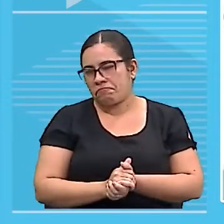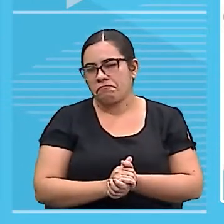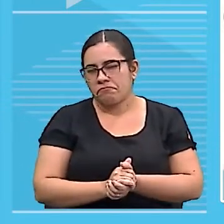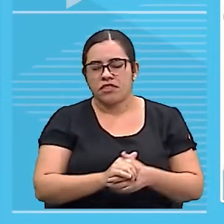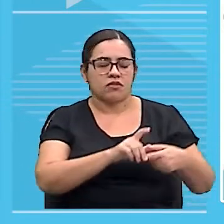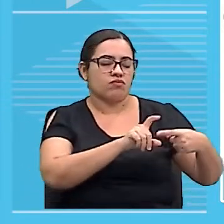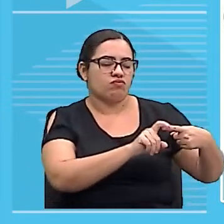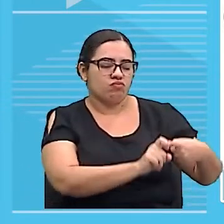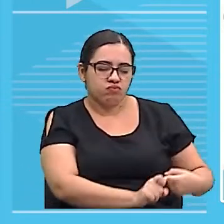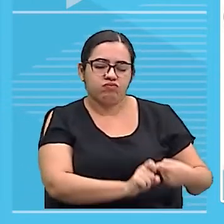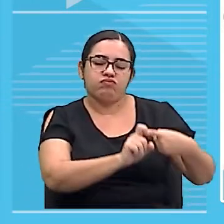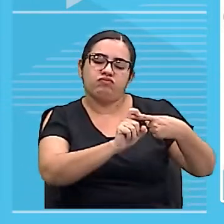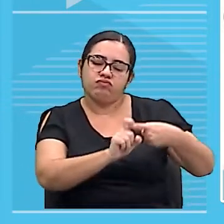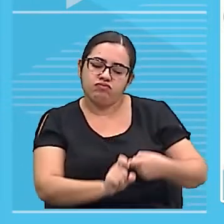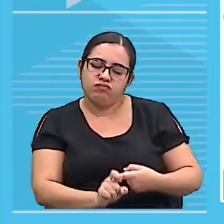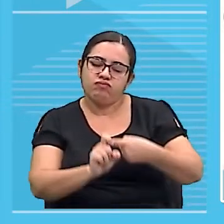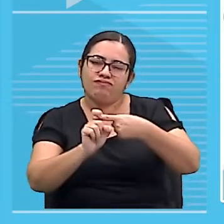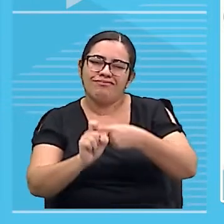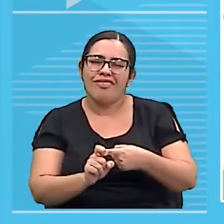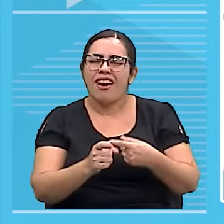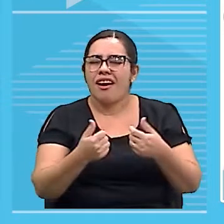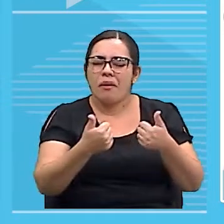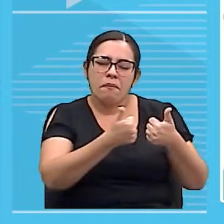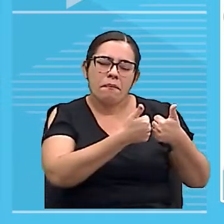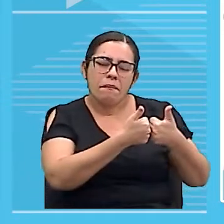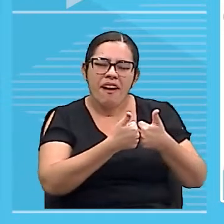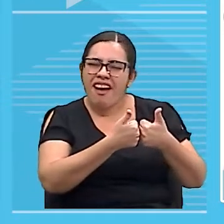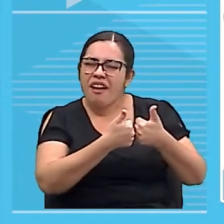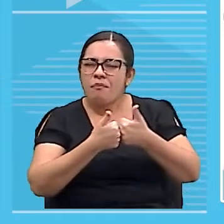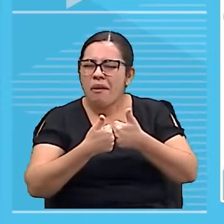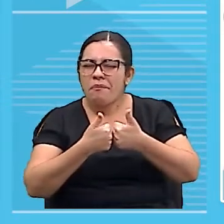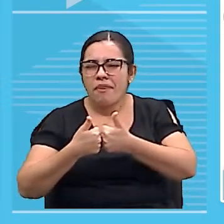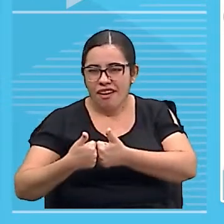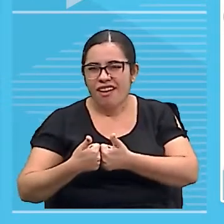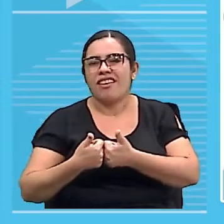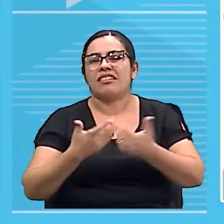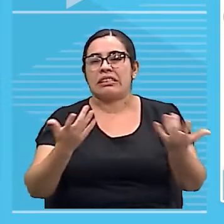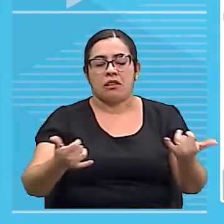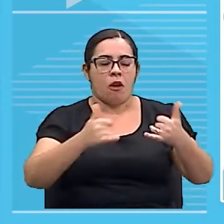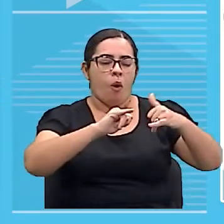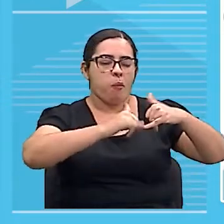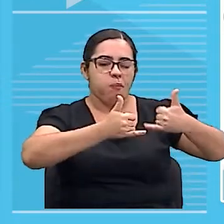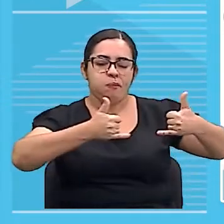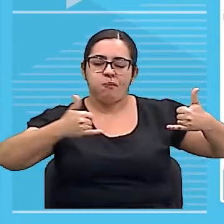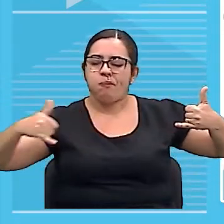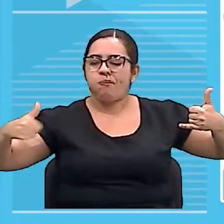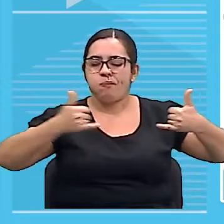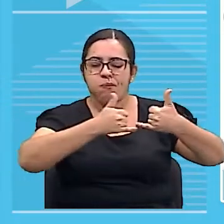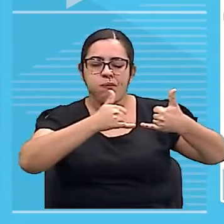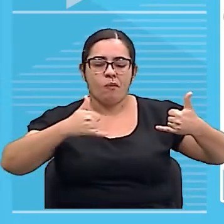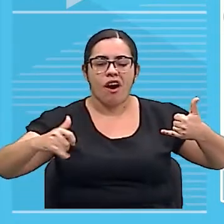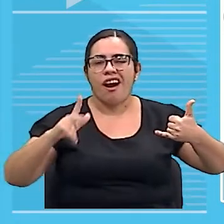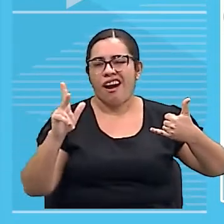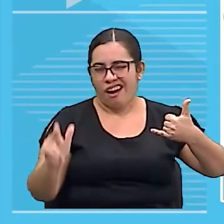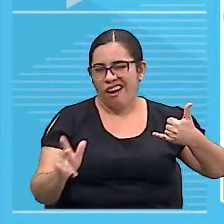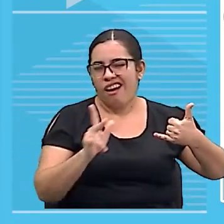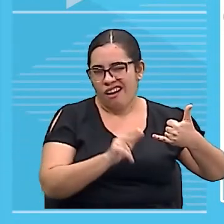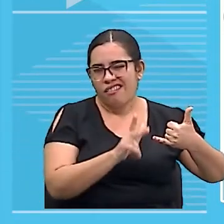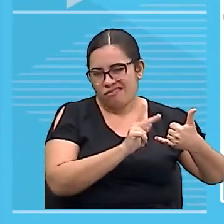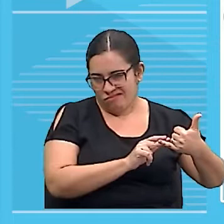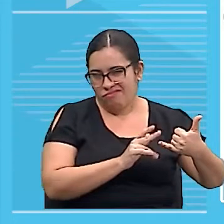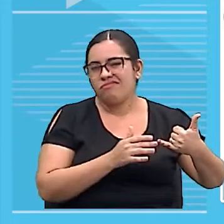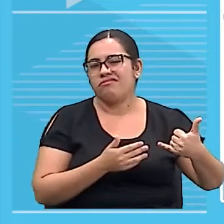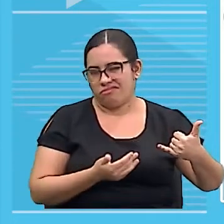Associados um ao lado do outro no mesmo fio condutor Oi